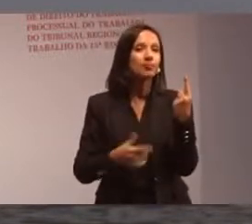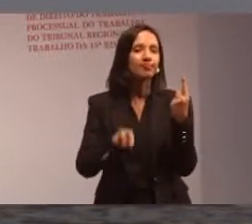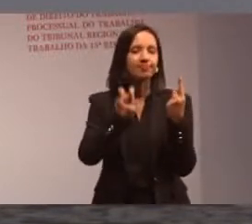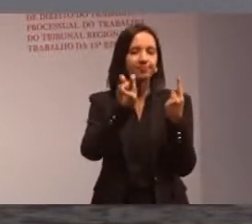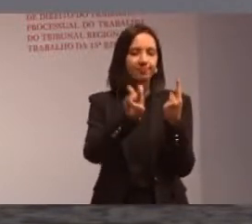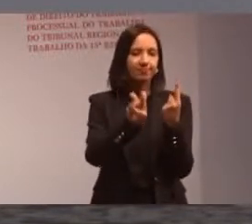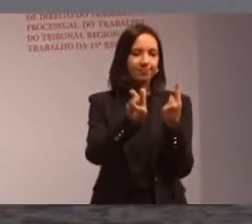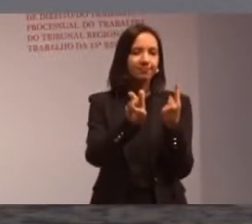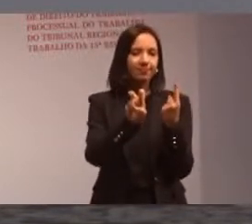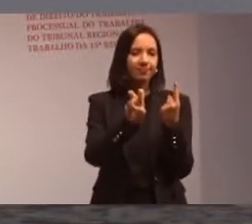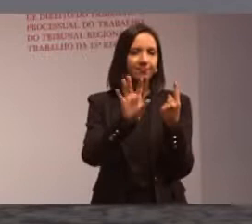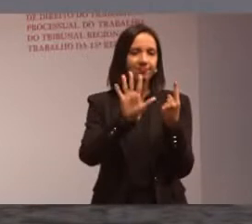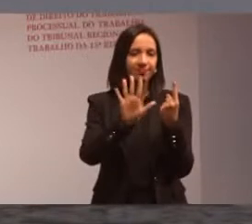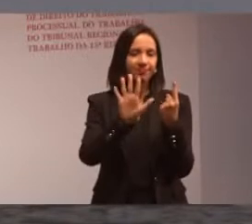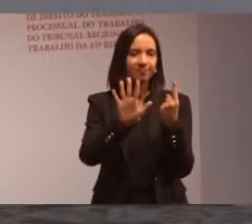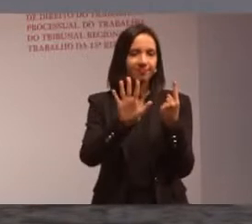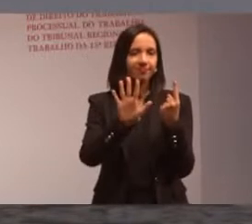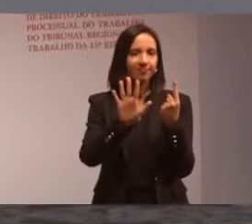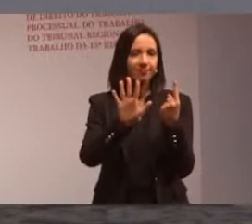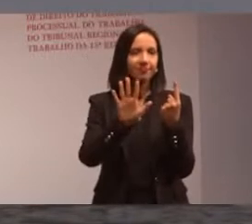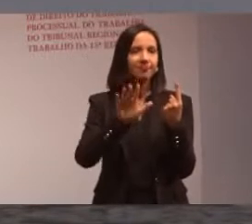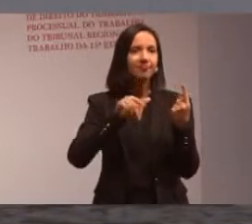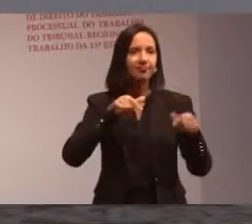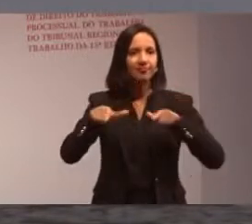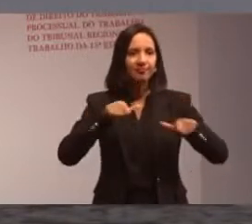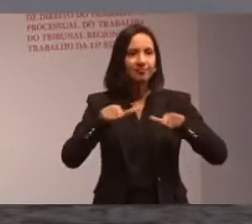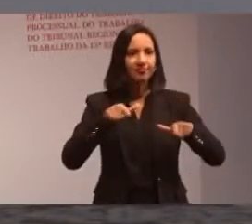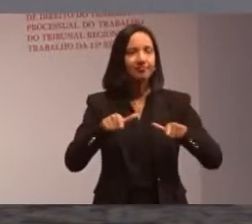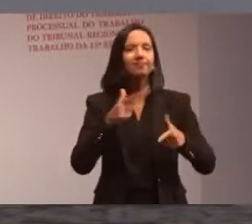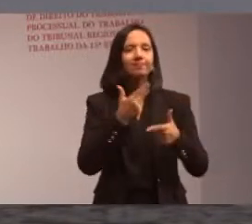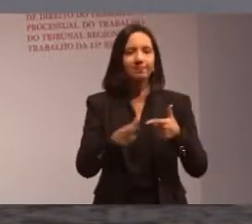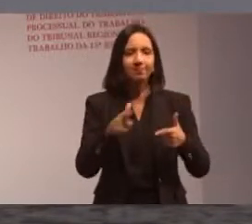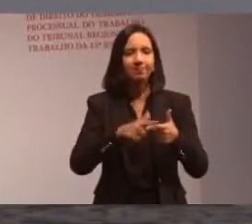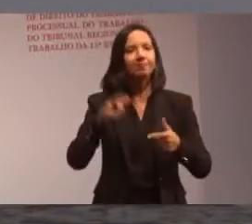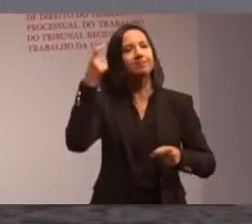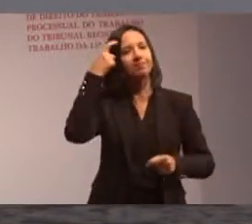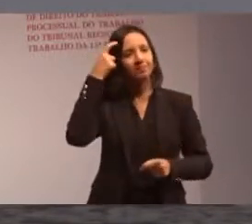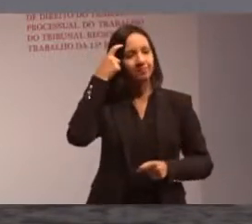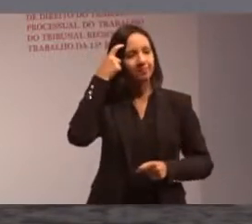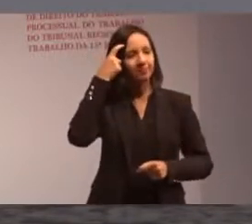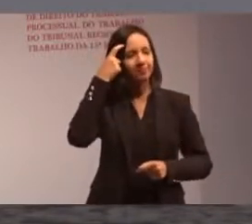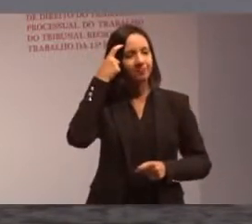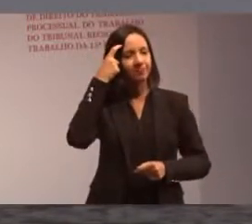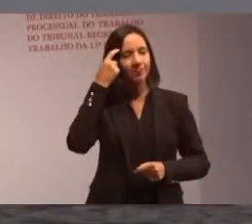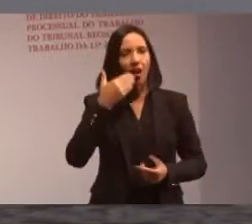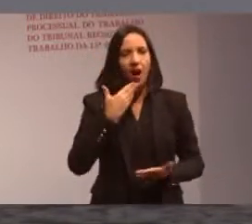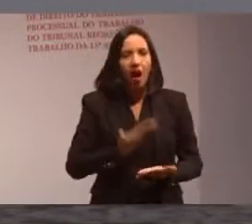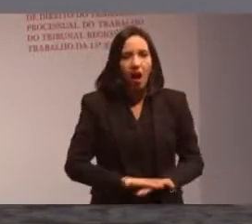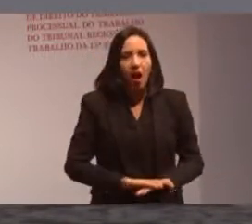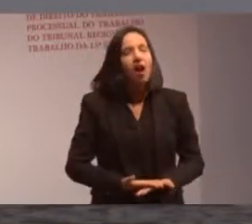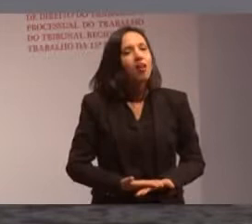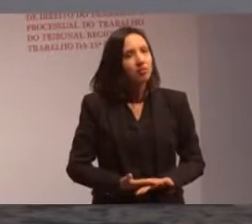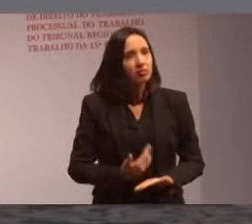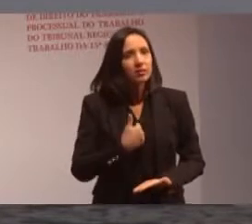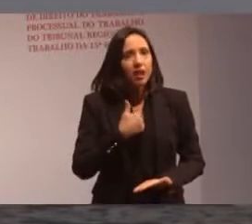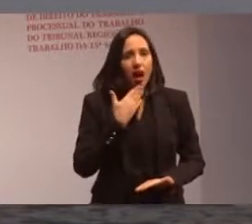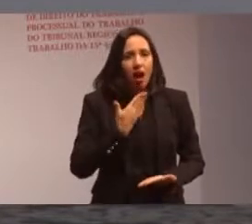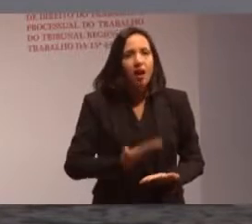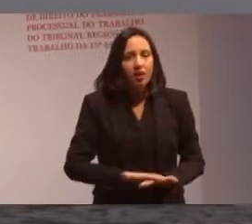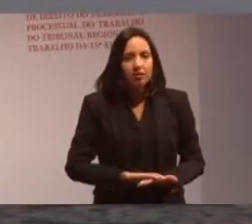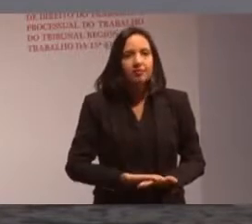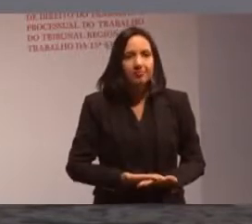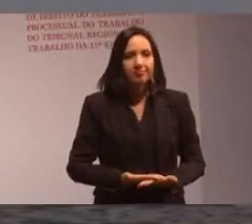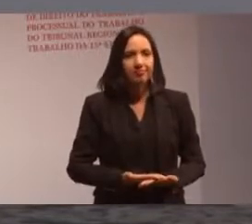1 em cada 5 trabalhadores podem sofrer algum problema de saúde mental. É estarrecedor. Eu também fiquei